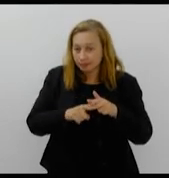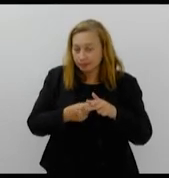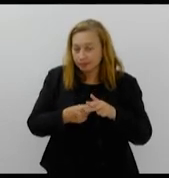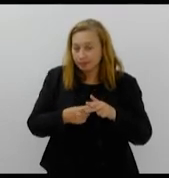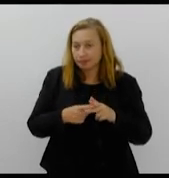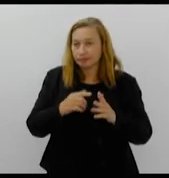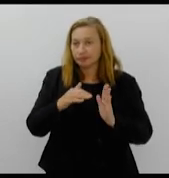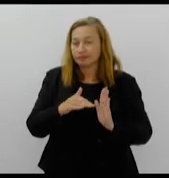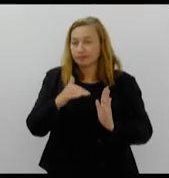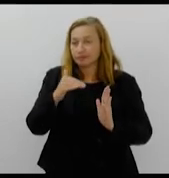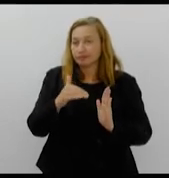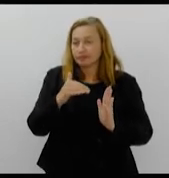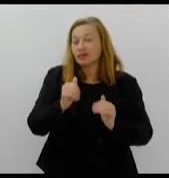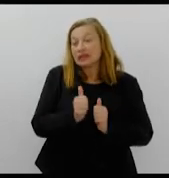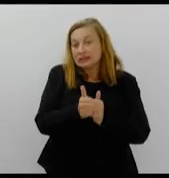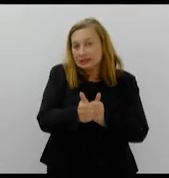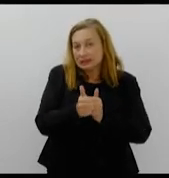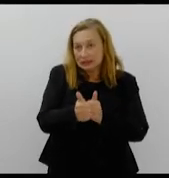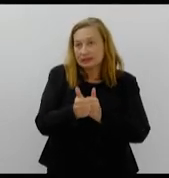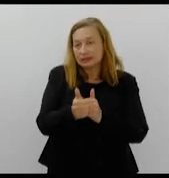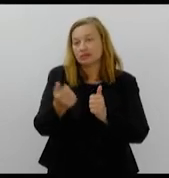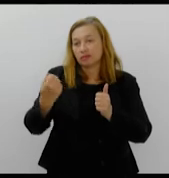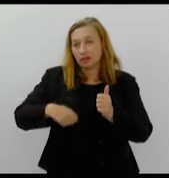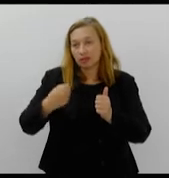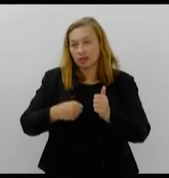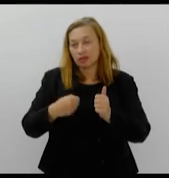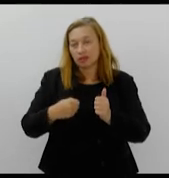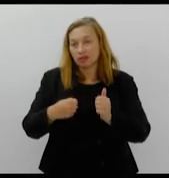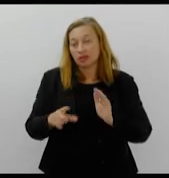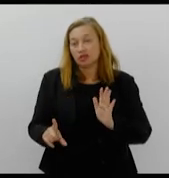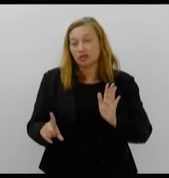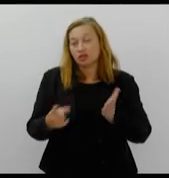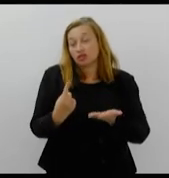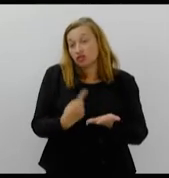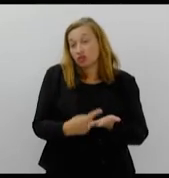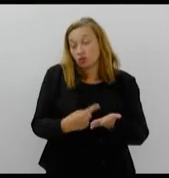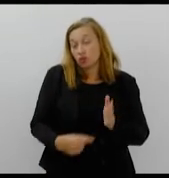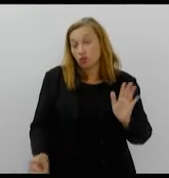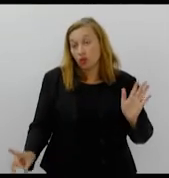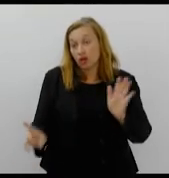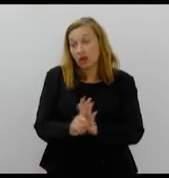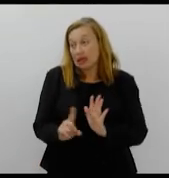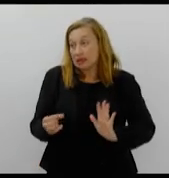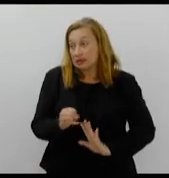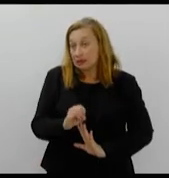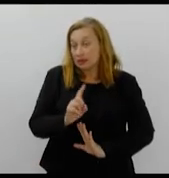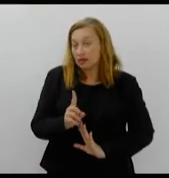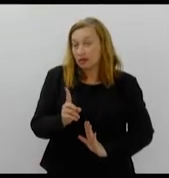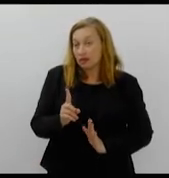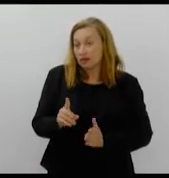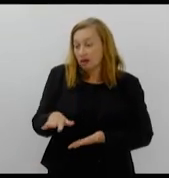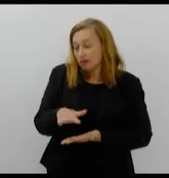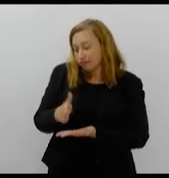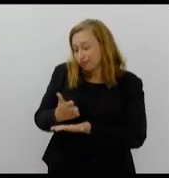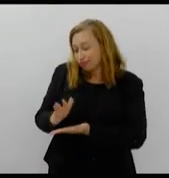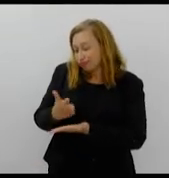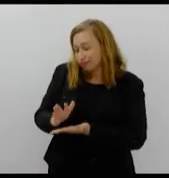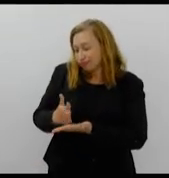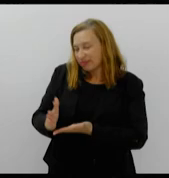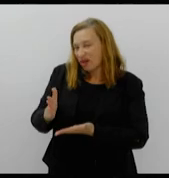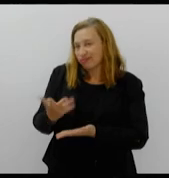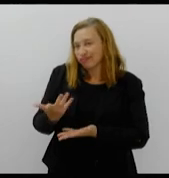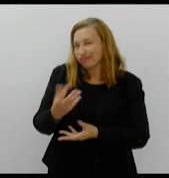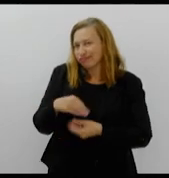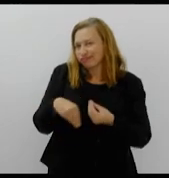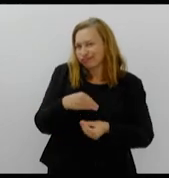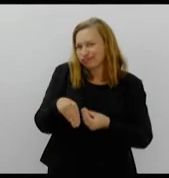obedecido, precisa ser seguido de acordo com a lei, porque senão a parte de resíduos vira uma mistura